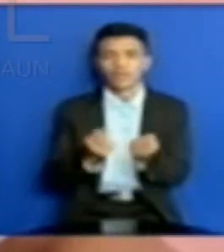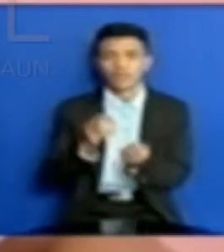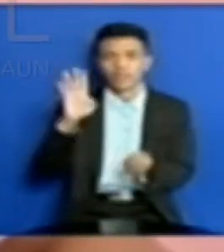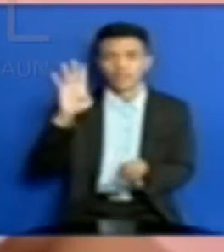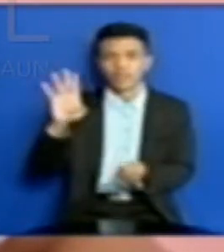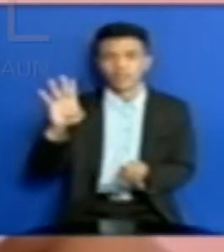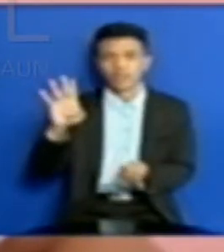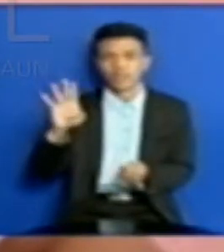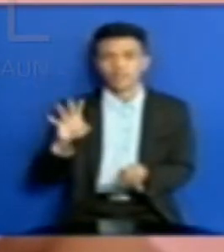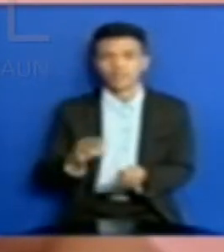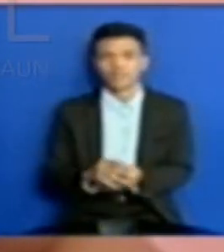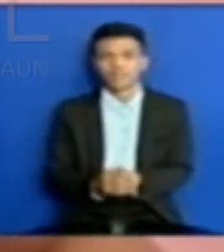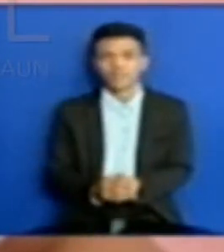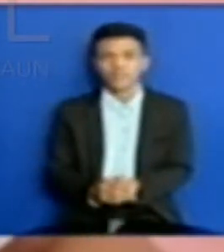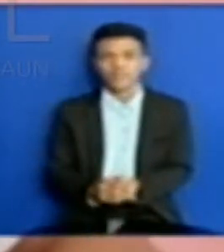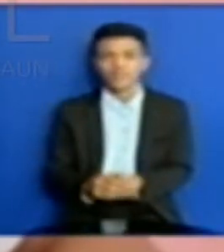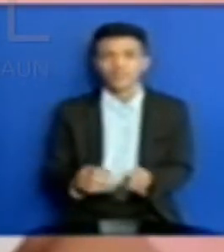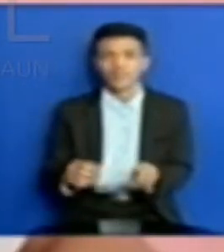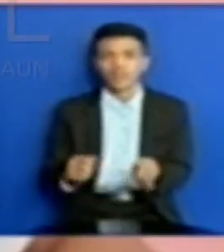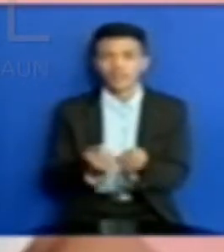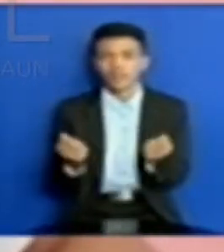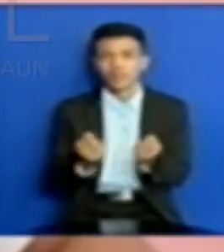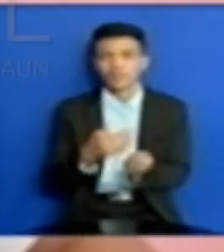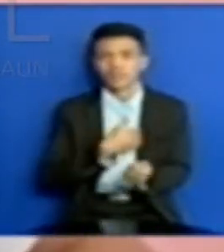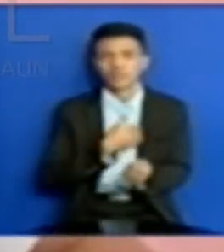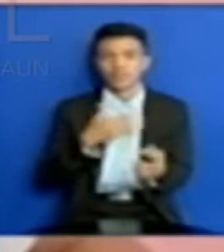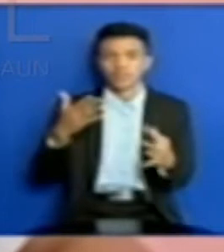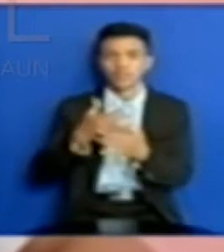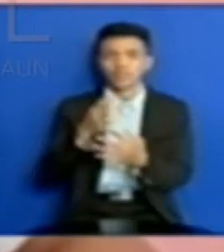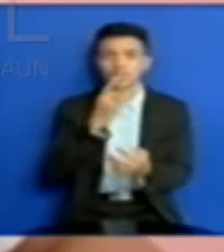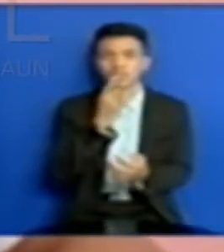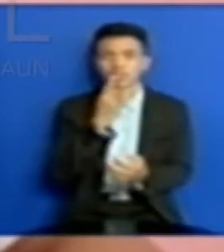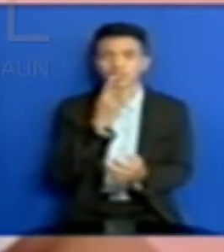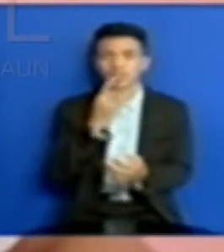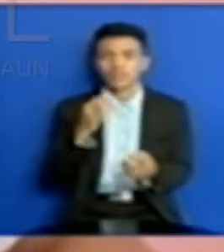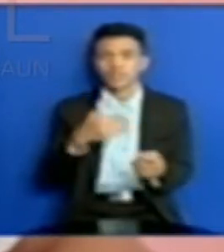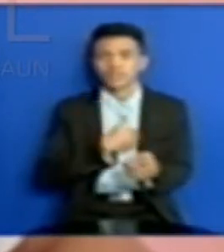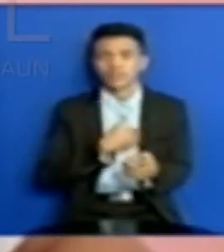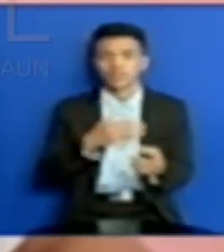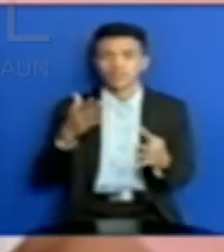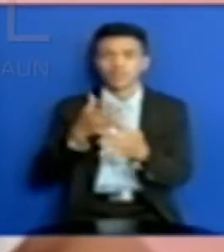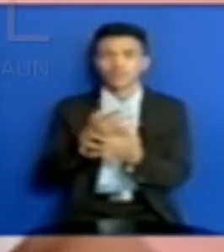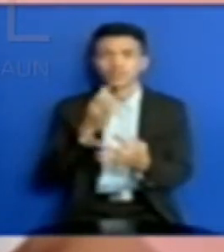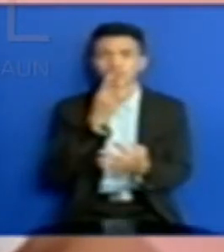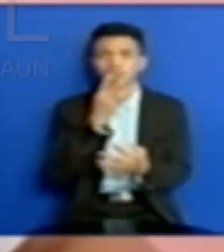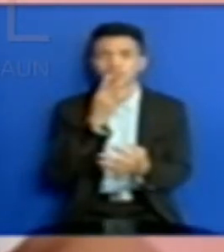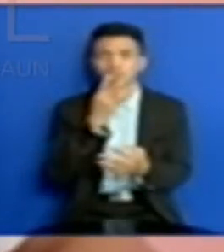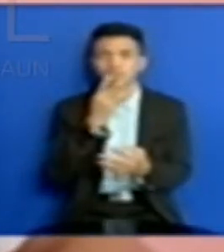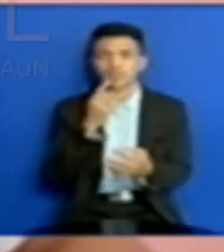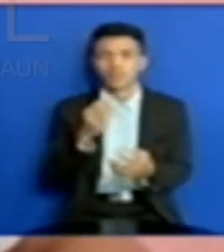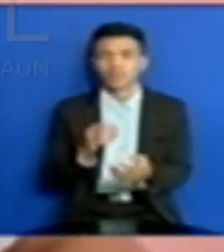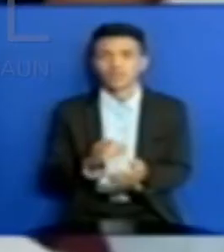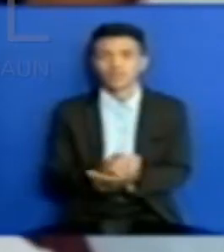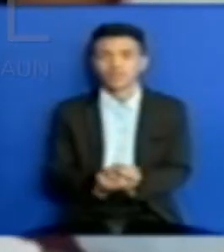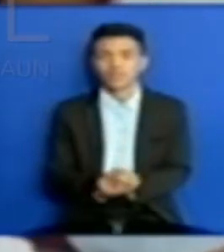está 22 aldeia nebe, será o acesso a energia elétrica. Portanto, se ele será o acesso a energia elétrica, e tal a vila monta contra os